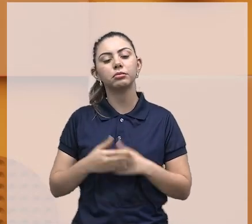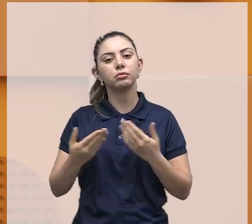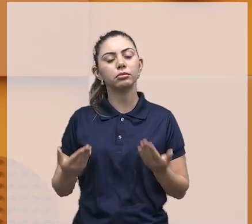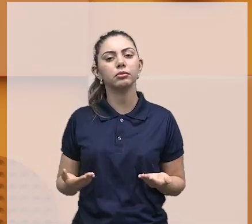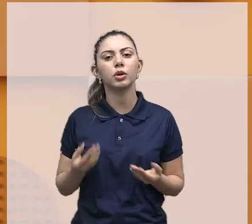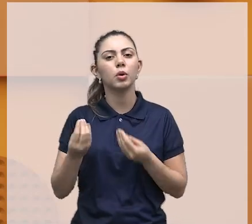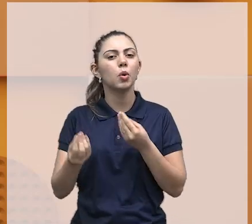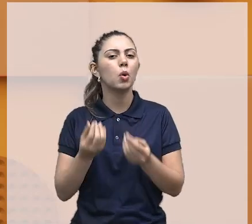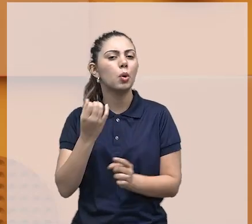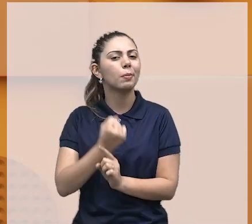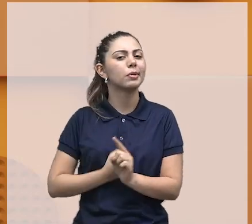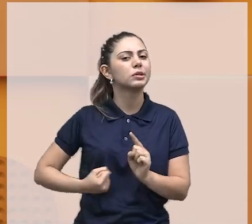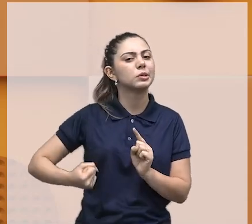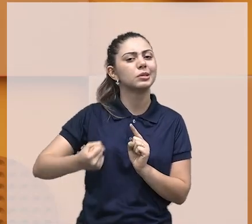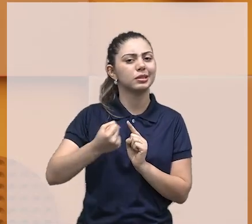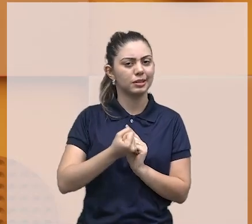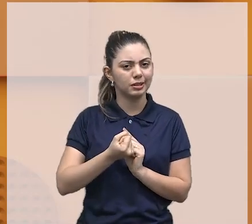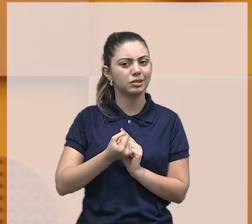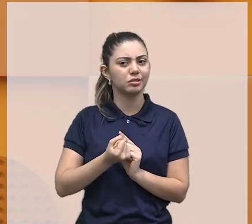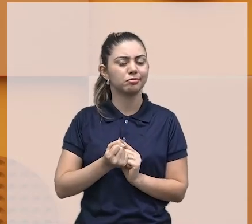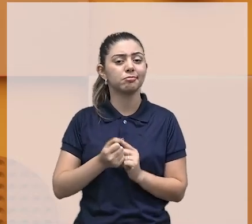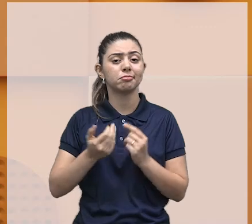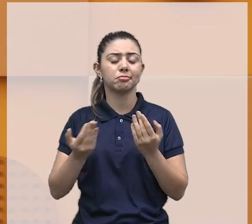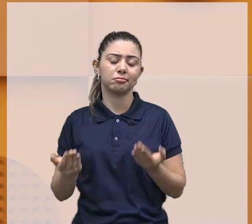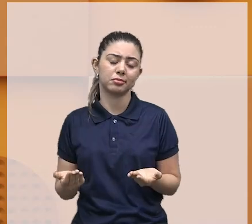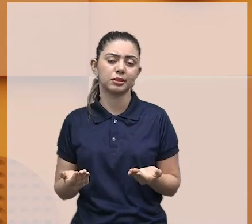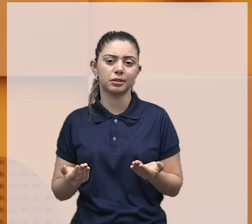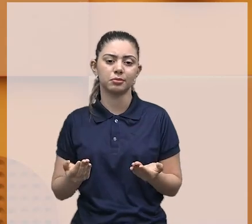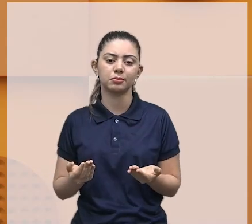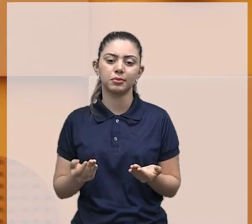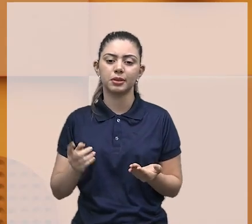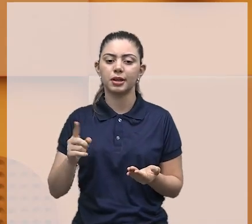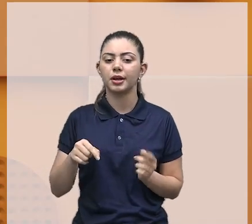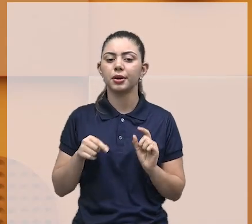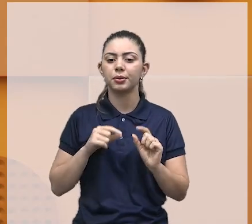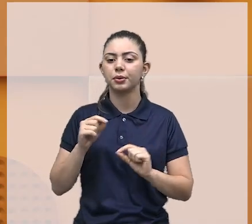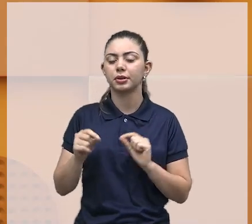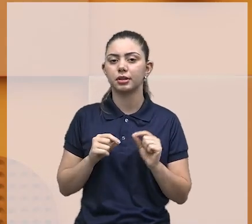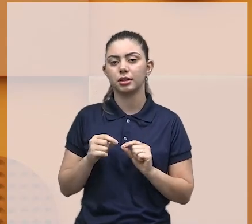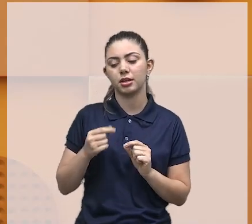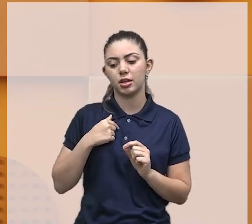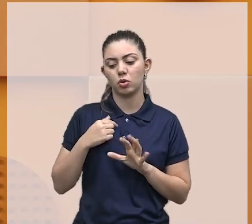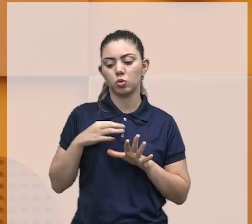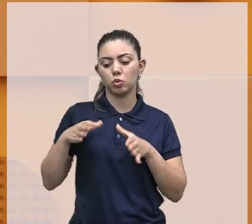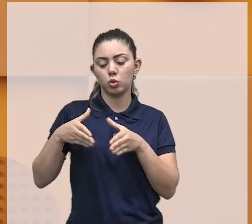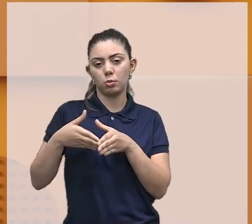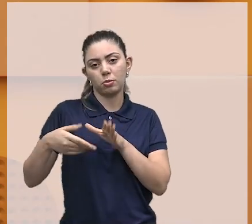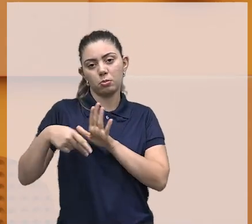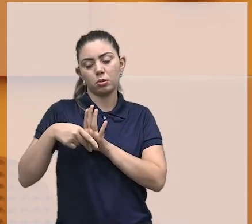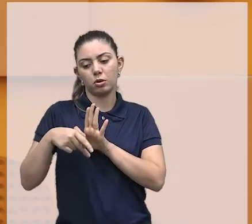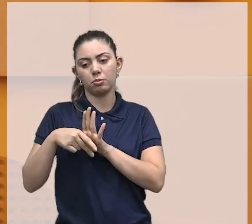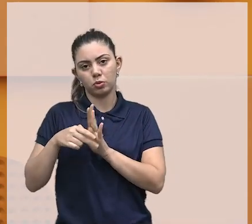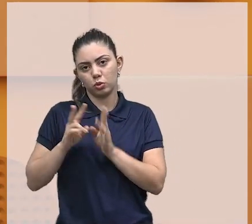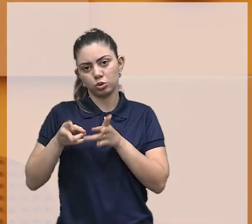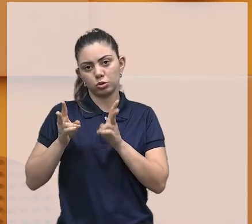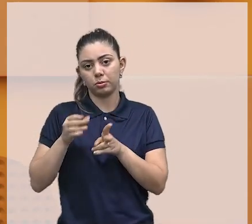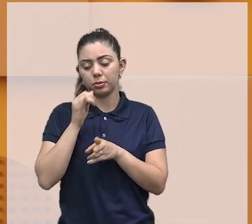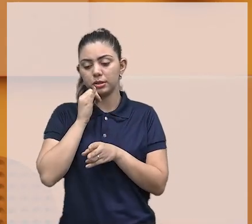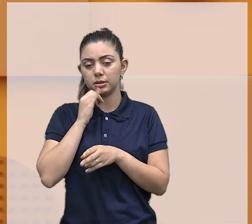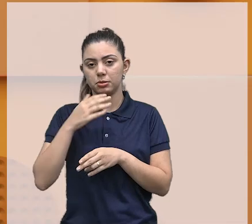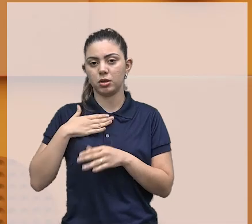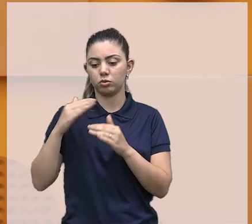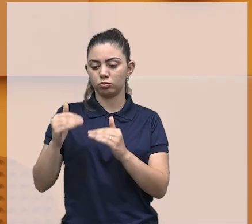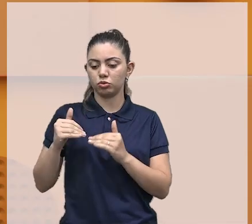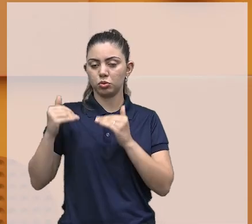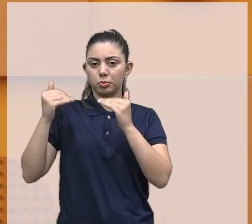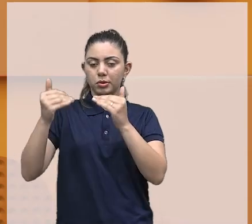sociedade estamental? É realmente eu ficar ali na minha classe. Se eu sou nobre, sou filho de nobres,